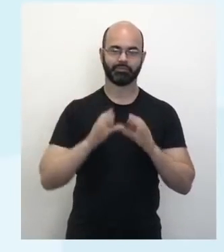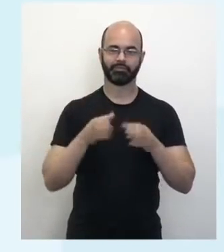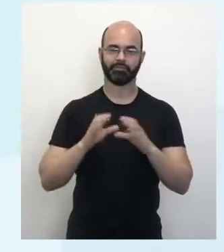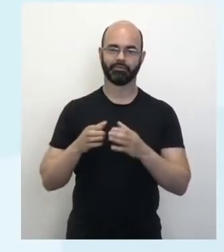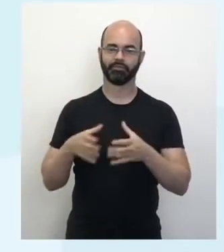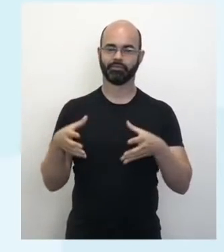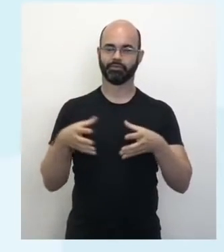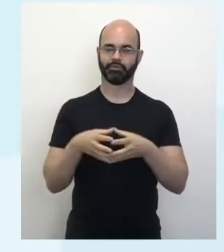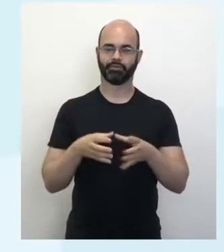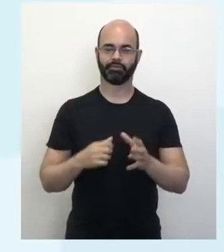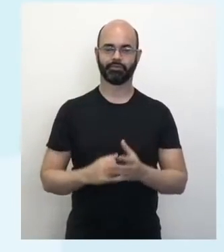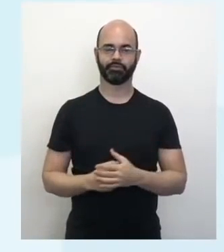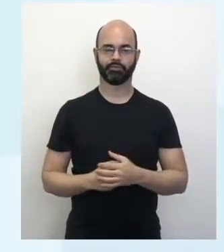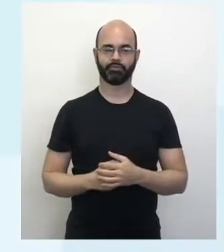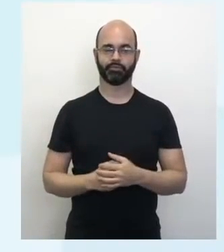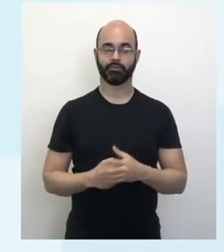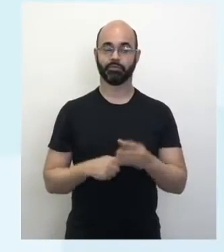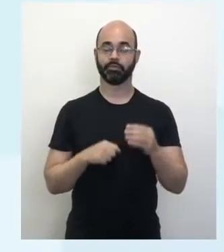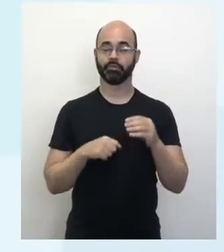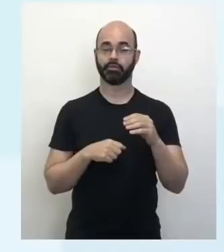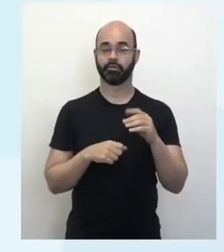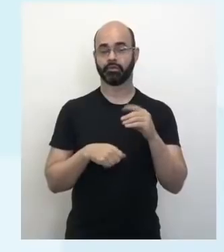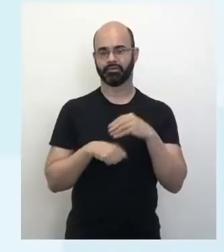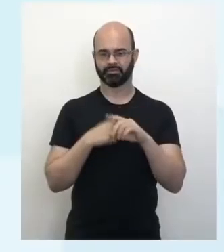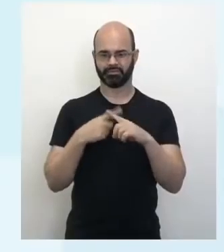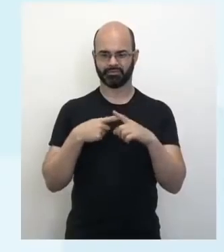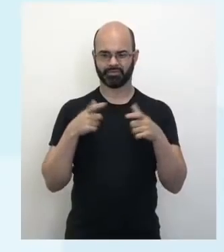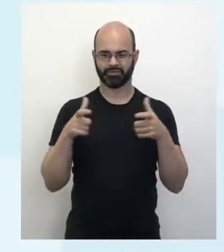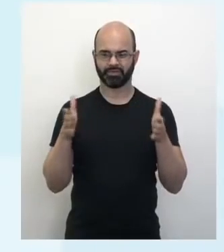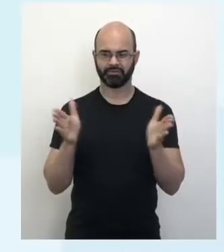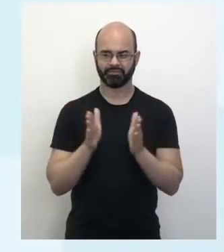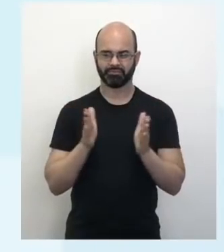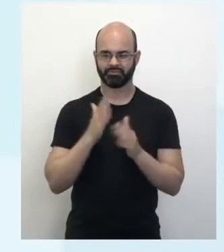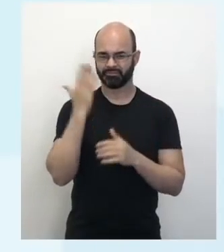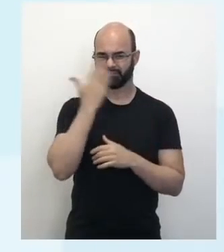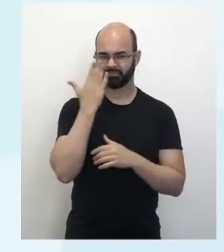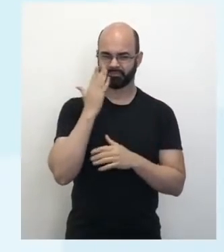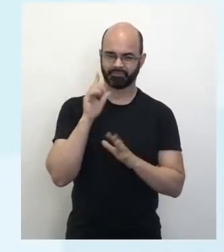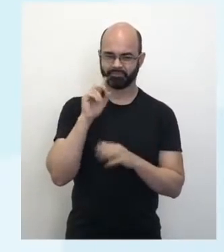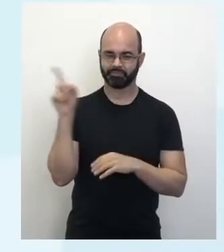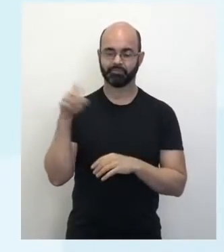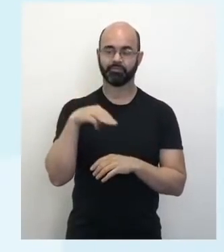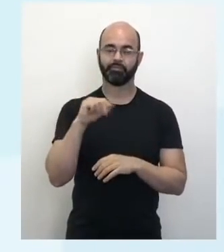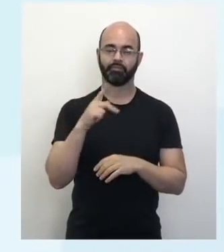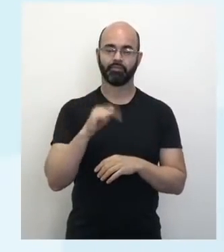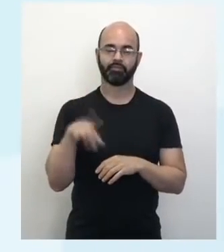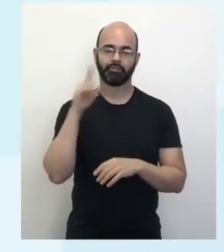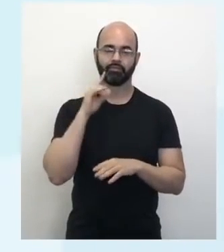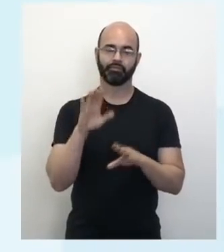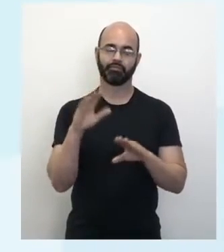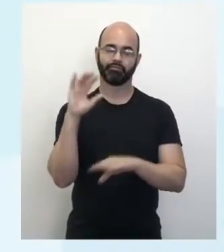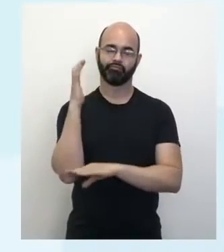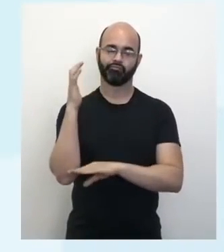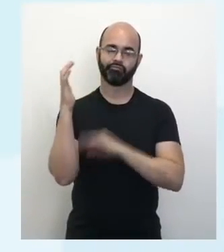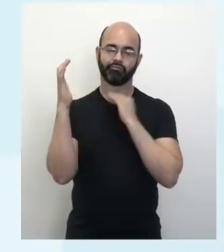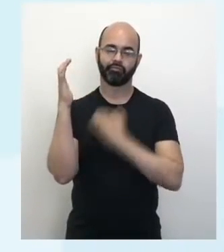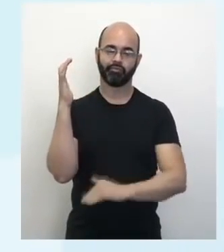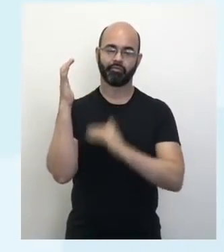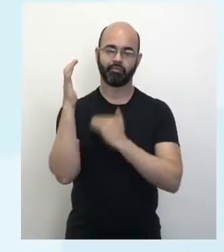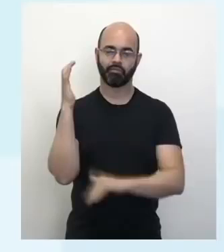detalhe, né, pode ser que vocês não consigam ver porque está pequeno, mas eles mostram até nesses mapas o desmatamento na terra